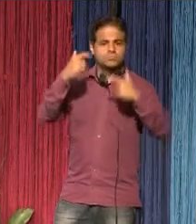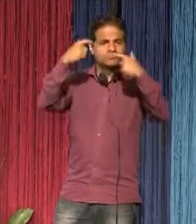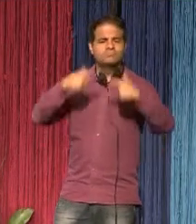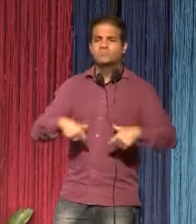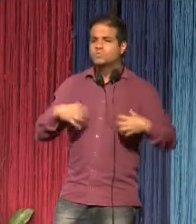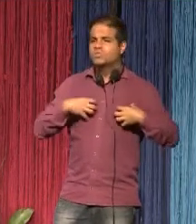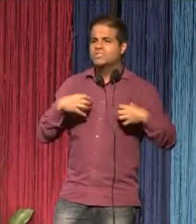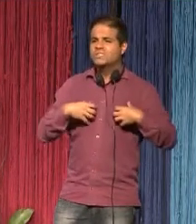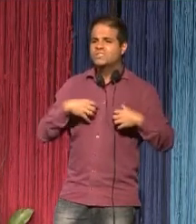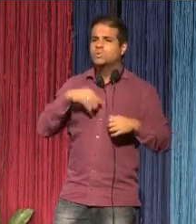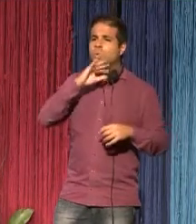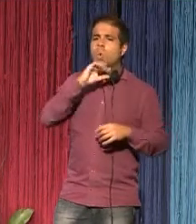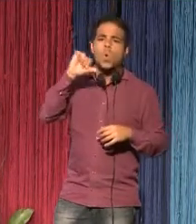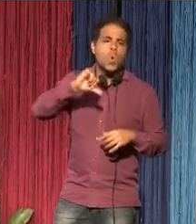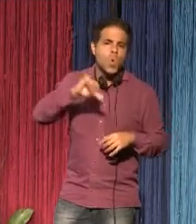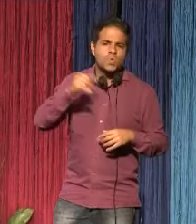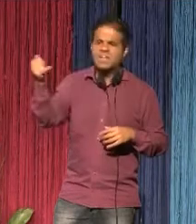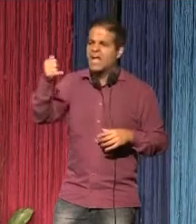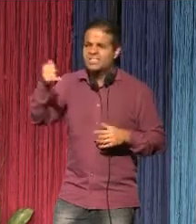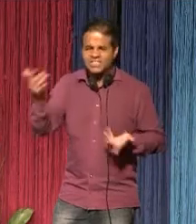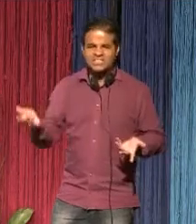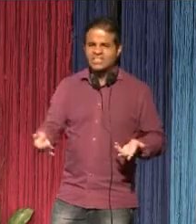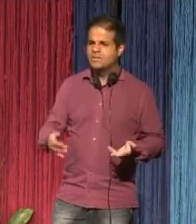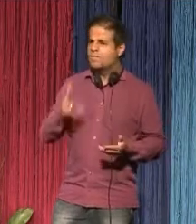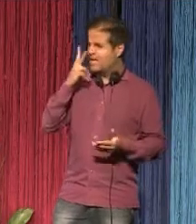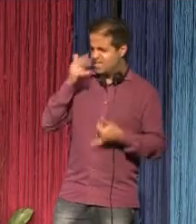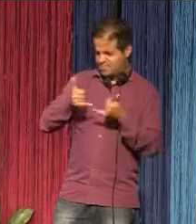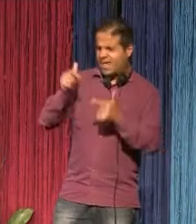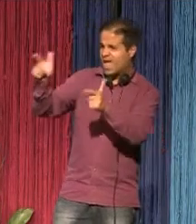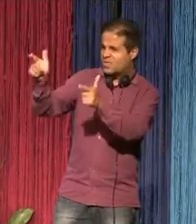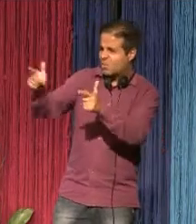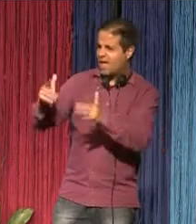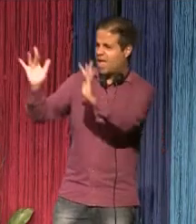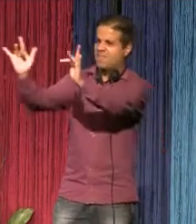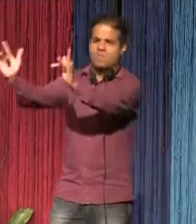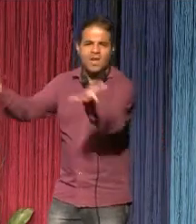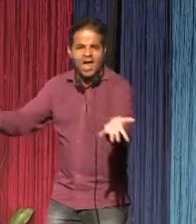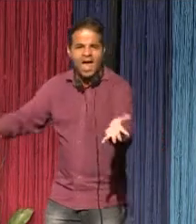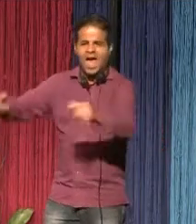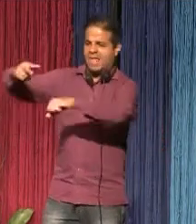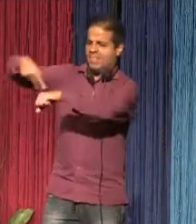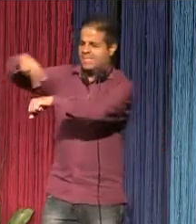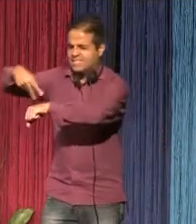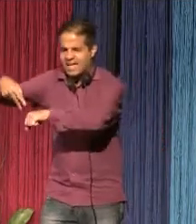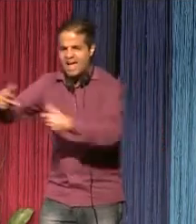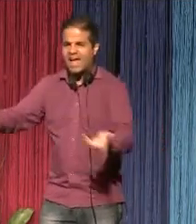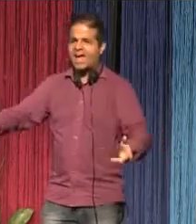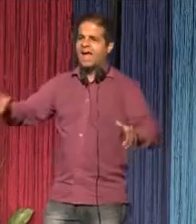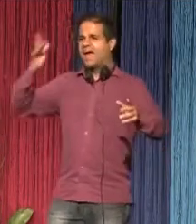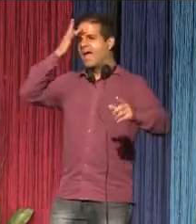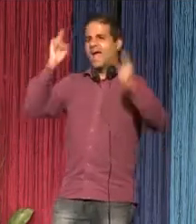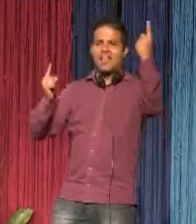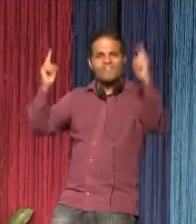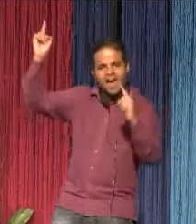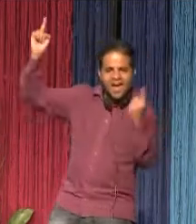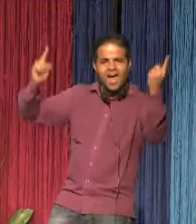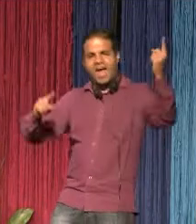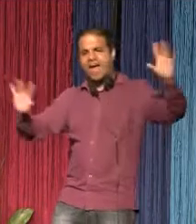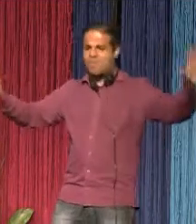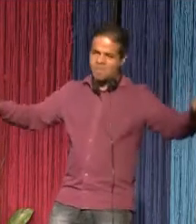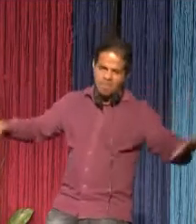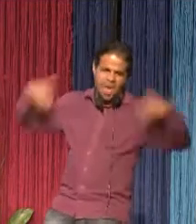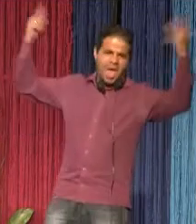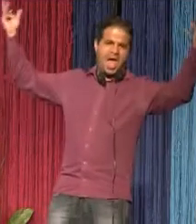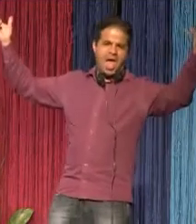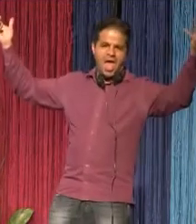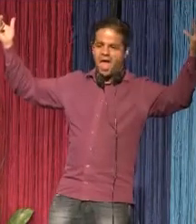um sentido negativo. Porque brincar é zombar, é namorar, é dançar, brincar é carnaval, brincar é